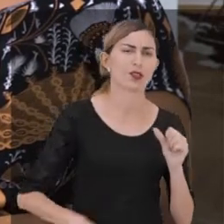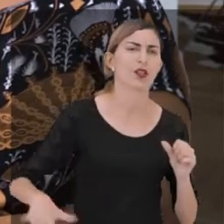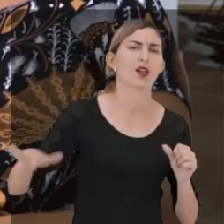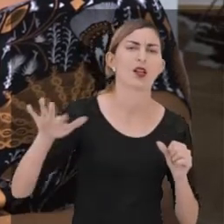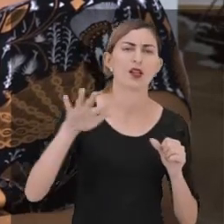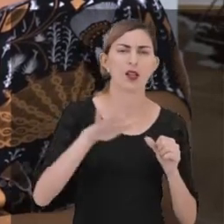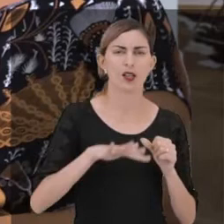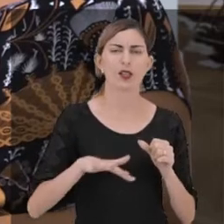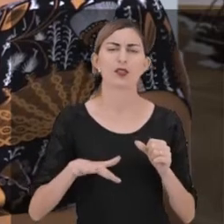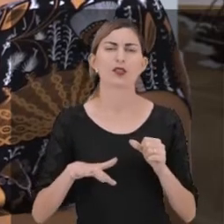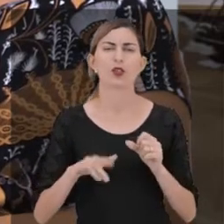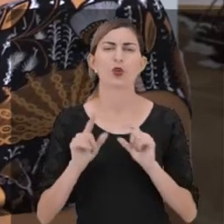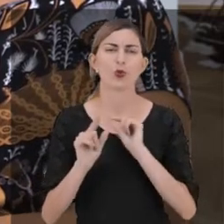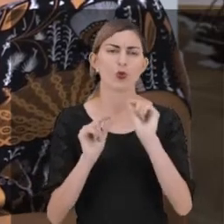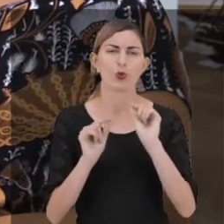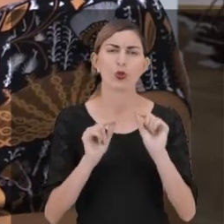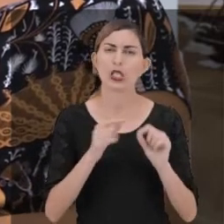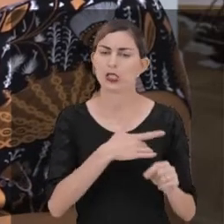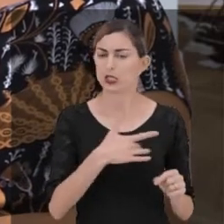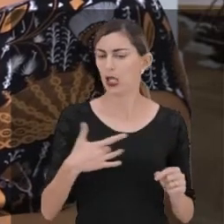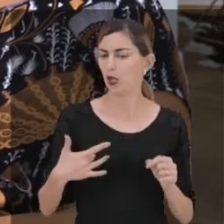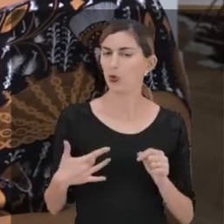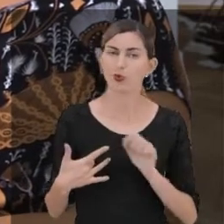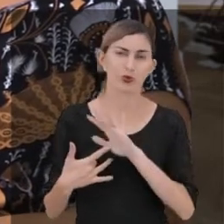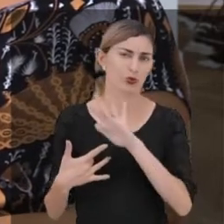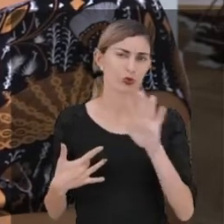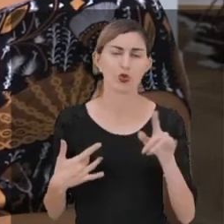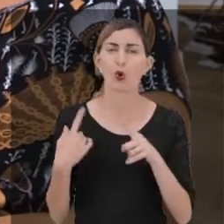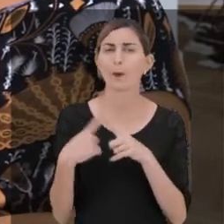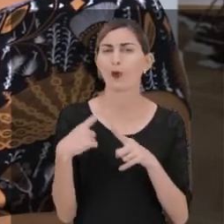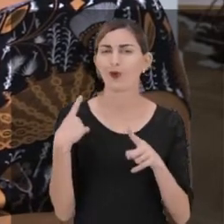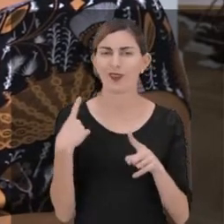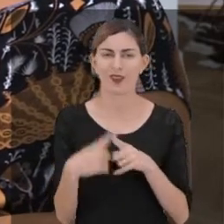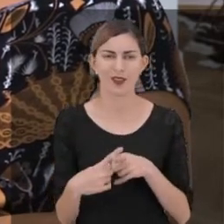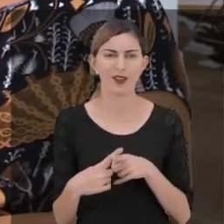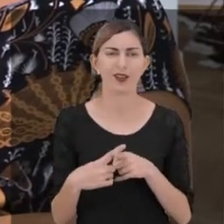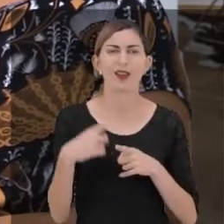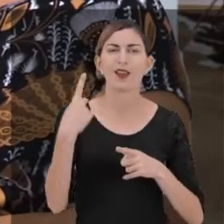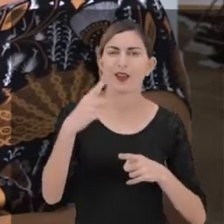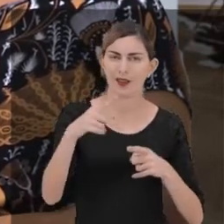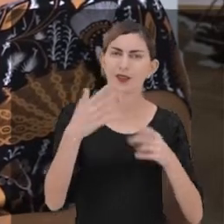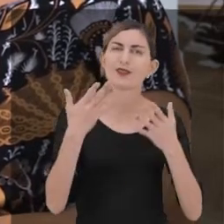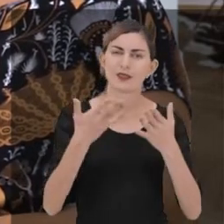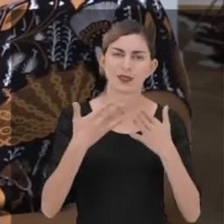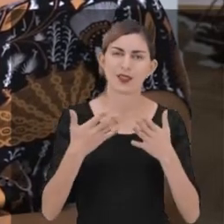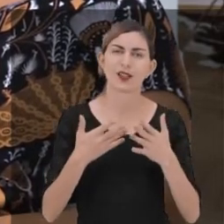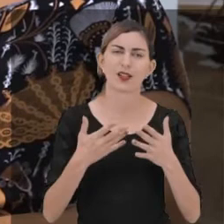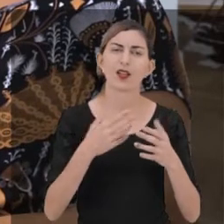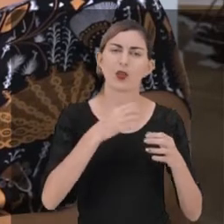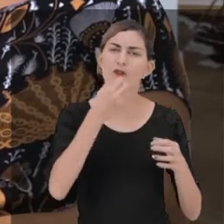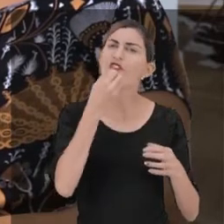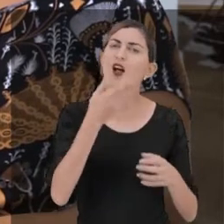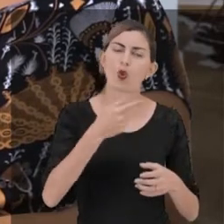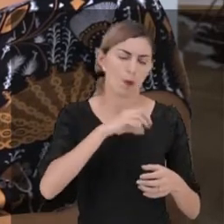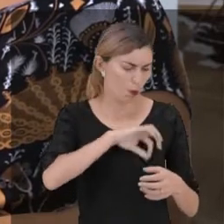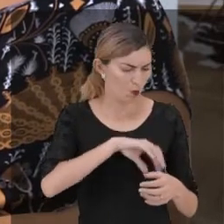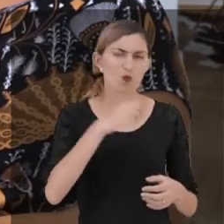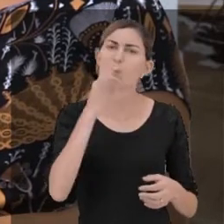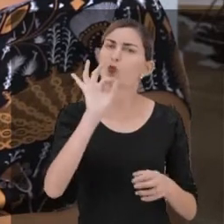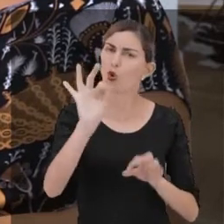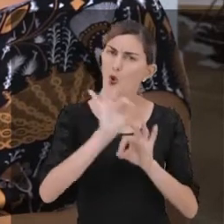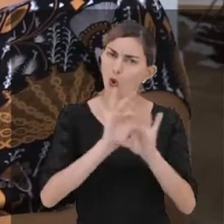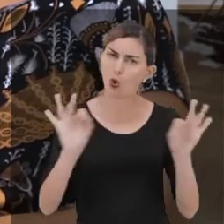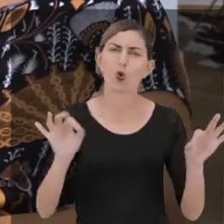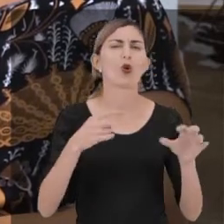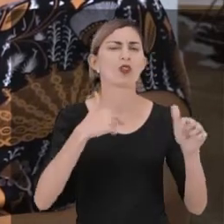área de saúde, porque eles acatavam que tinham um bom salário, acatavam que